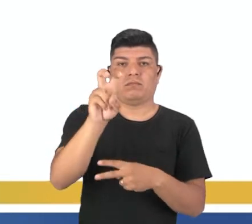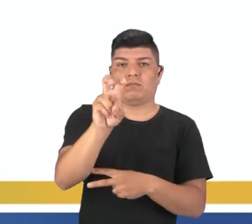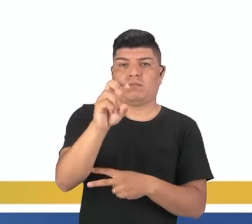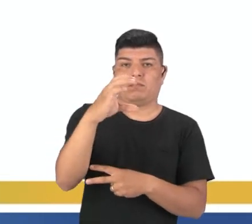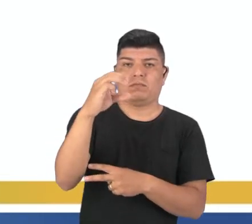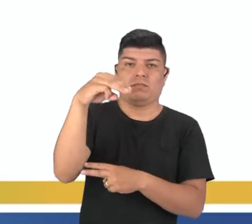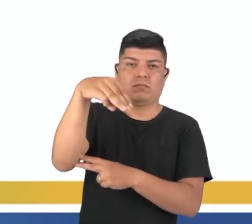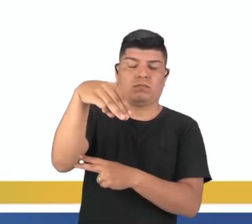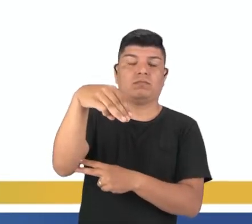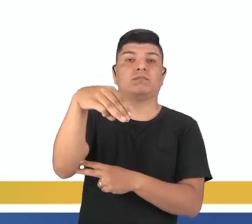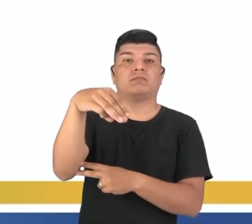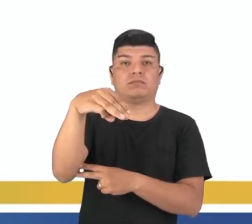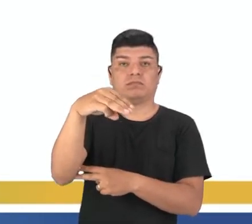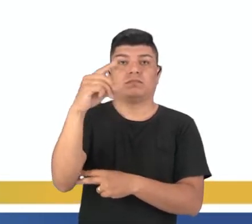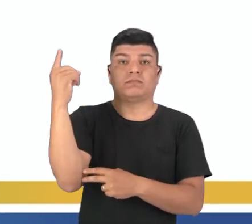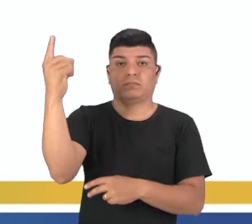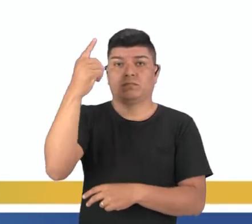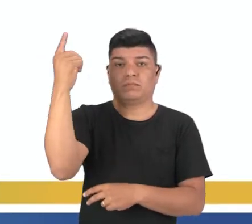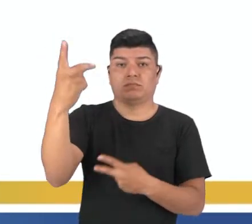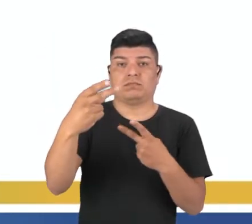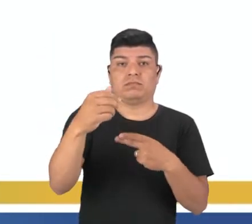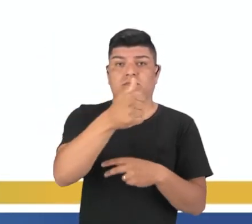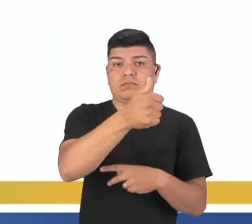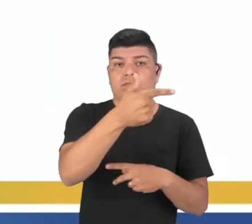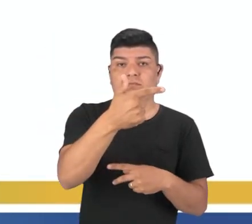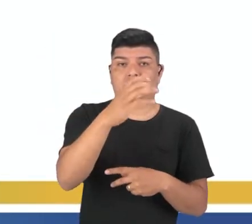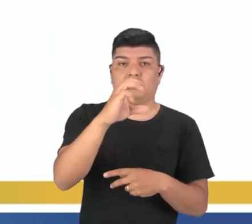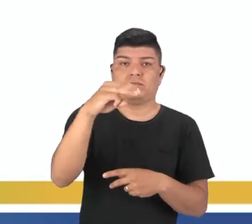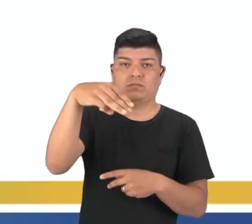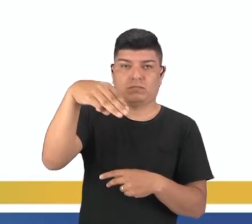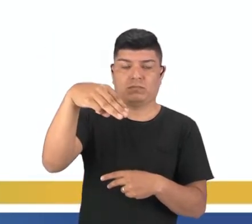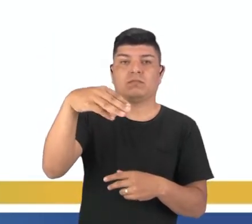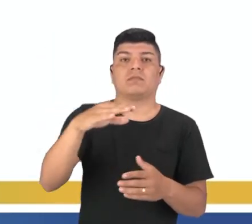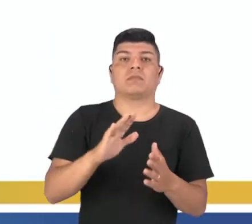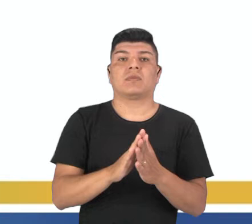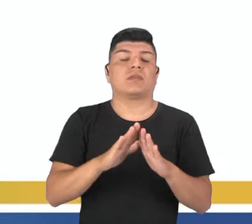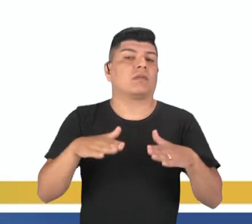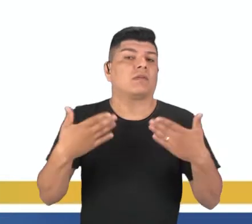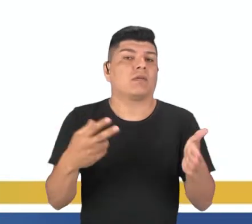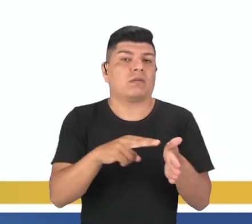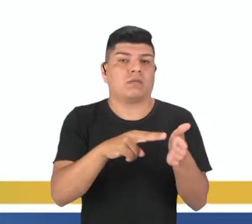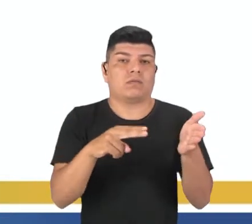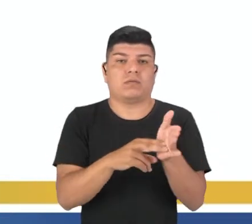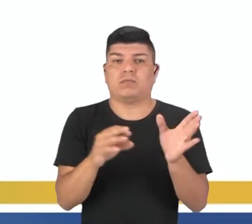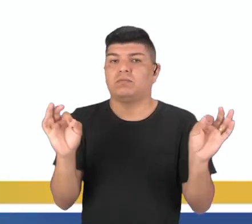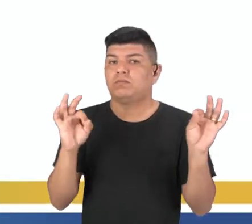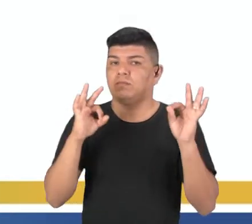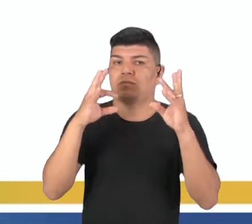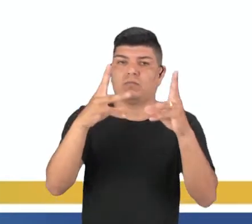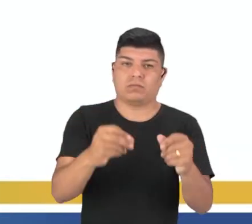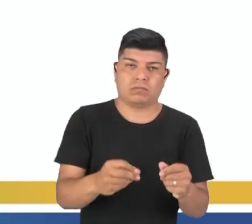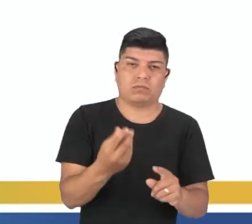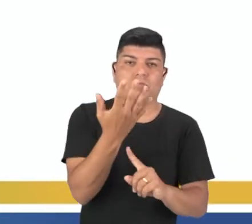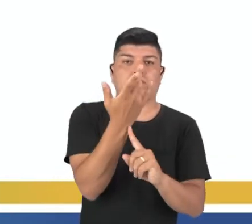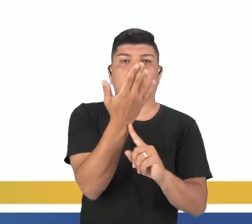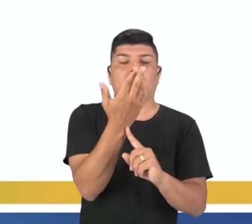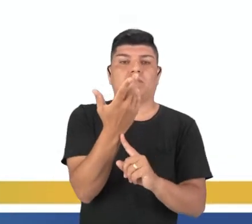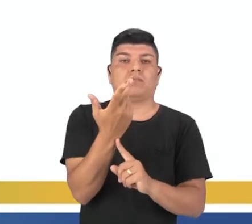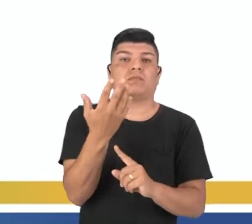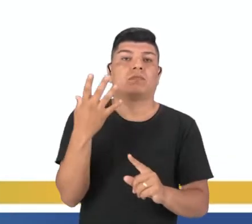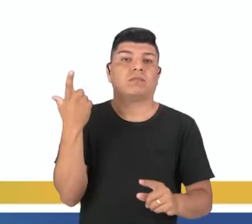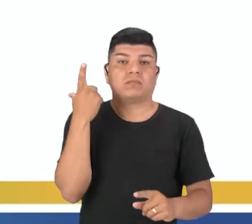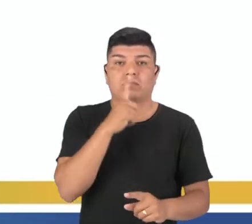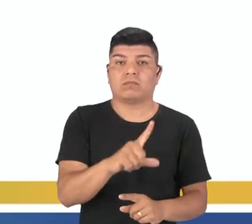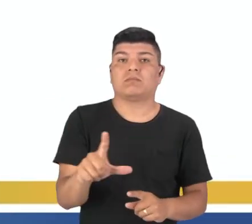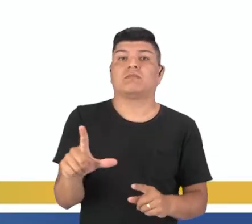5 centímetros e altura igual a 12 centímetros. Então, qual o volume total de vela